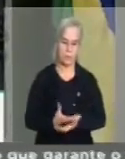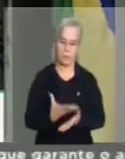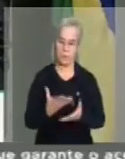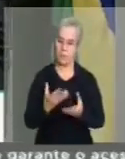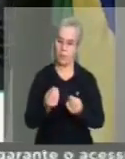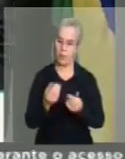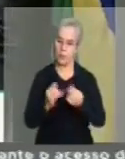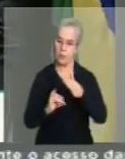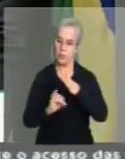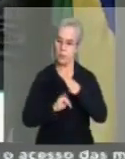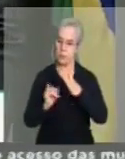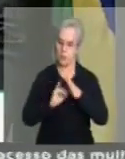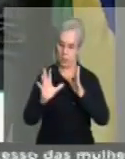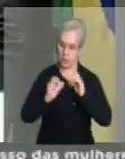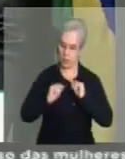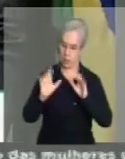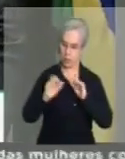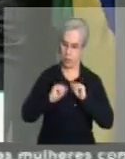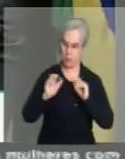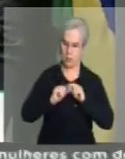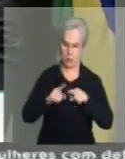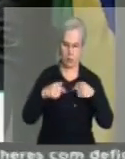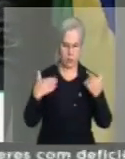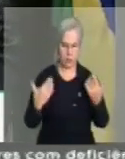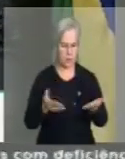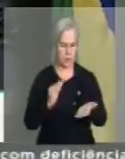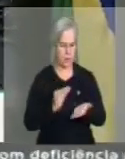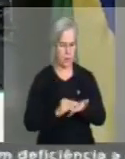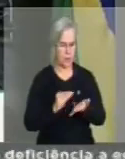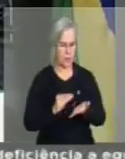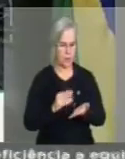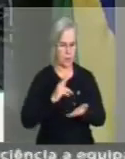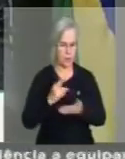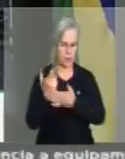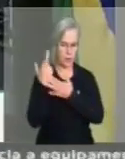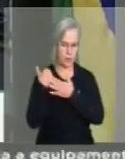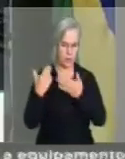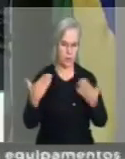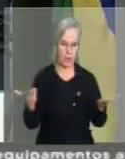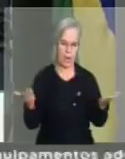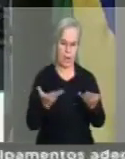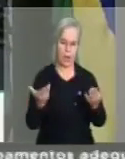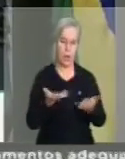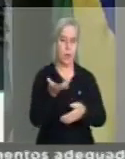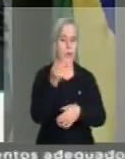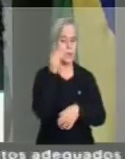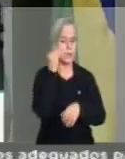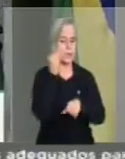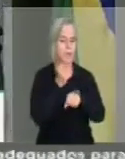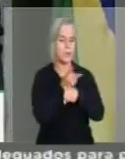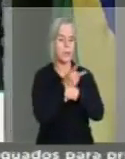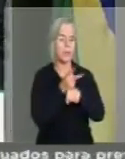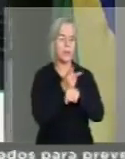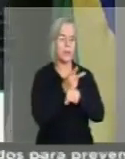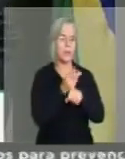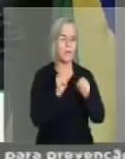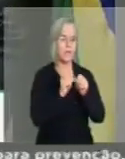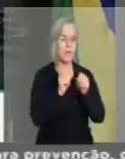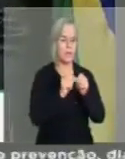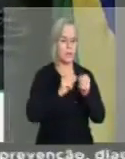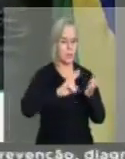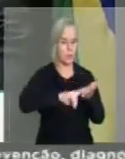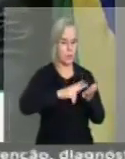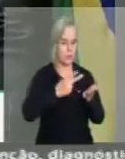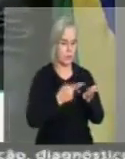tanto e portanto são sócias da irresponsabilidade, agora procurem fazer uma interpretação